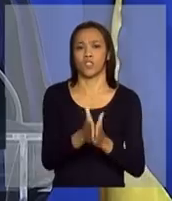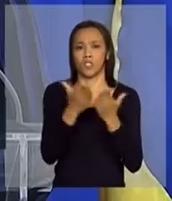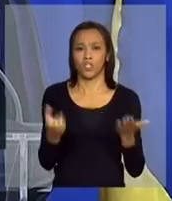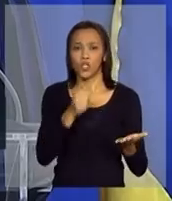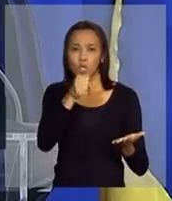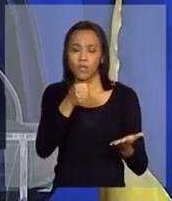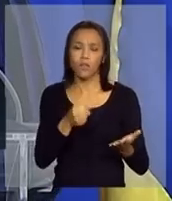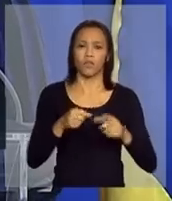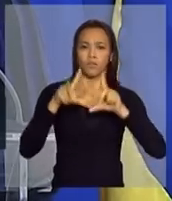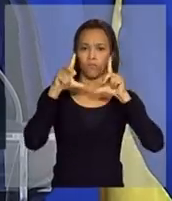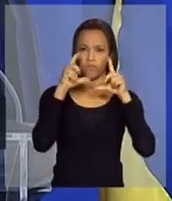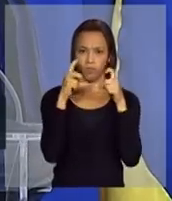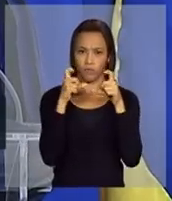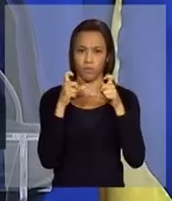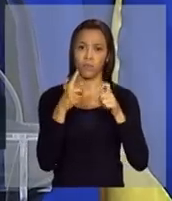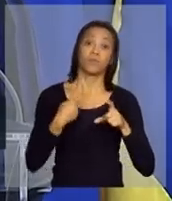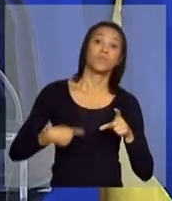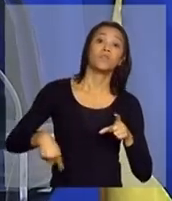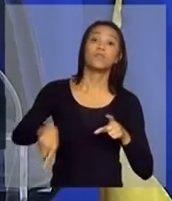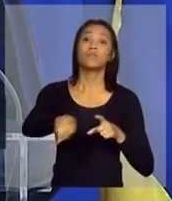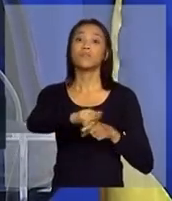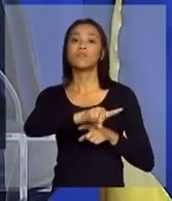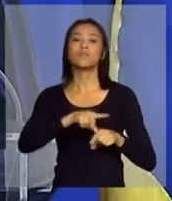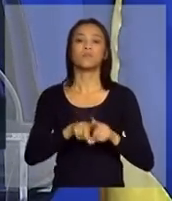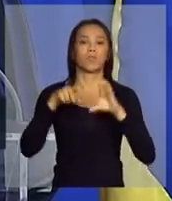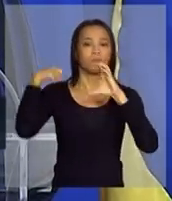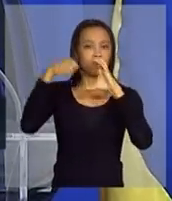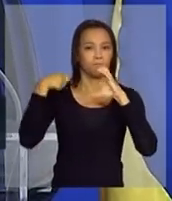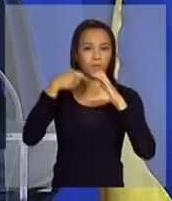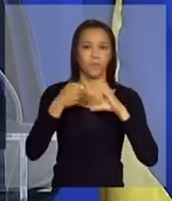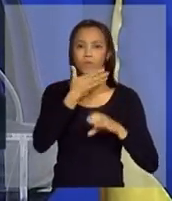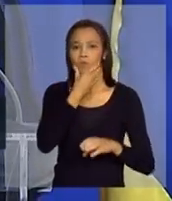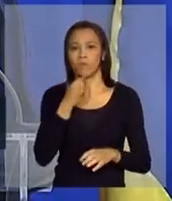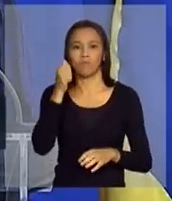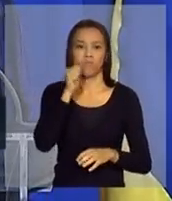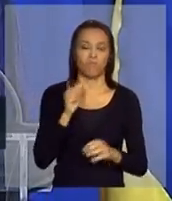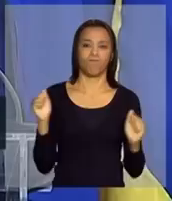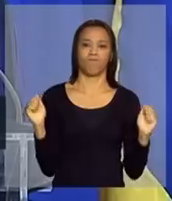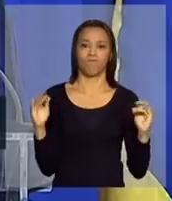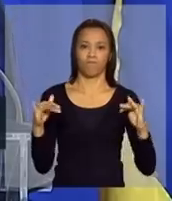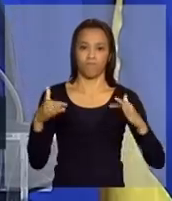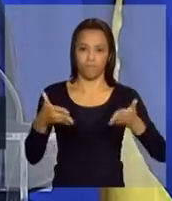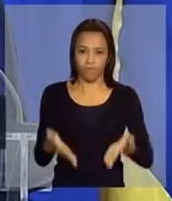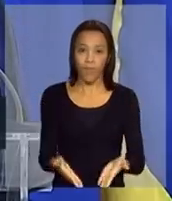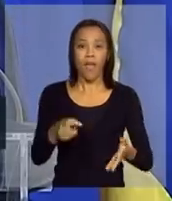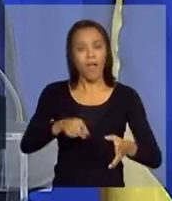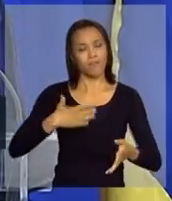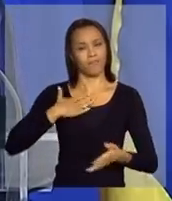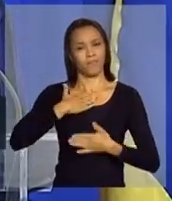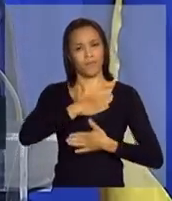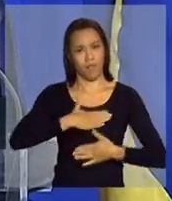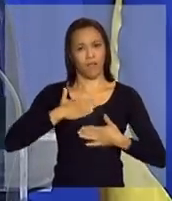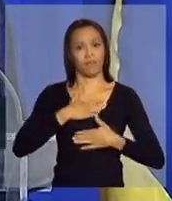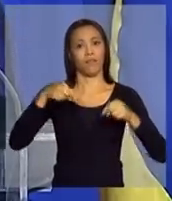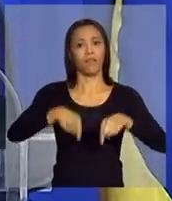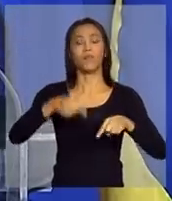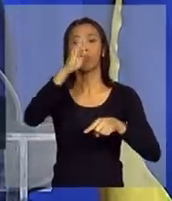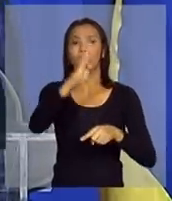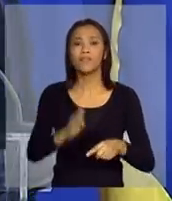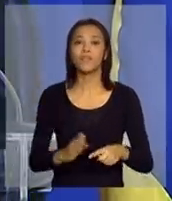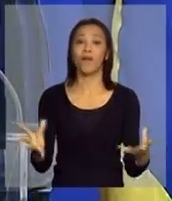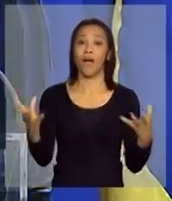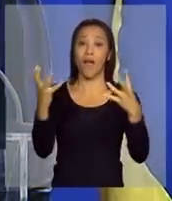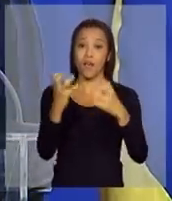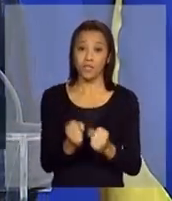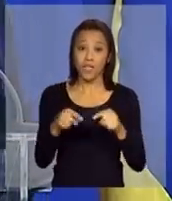senhores fotógrafos, senhores cinegrafistas, senhoras e senhores, é uma satisfação para o Brasil sediar